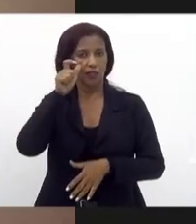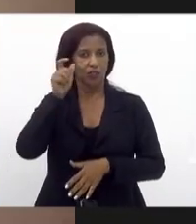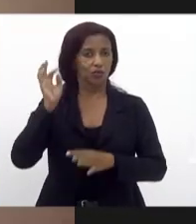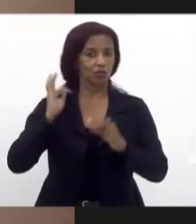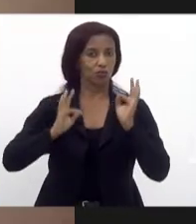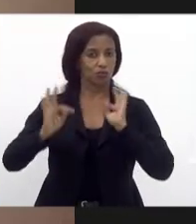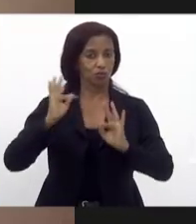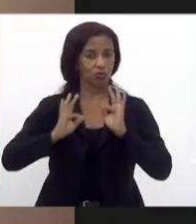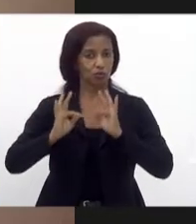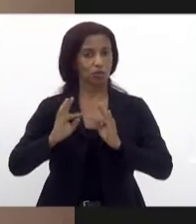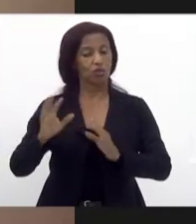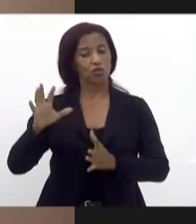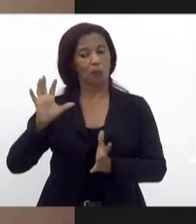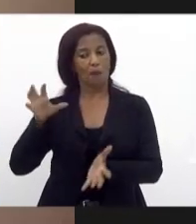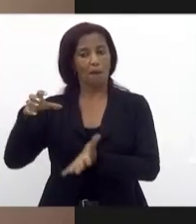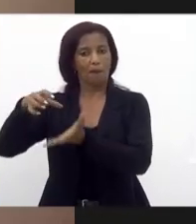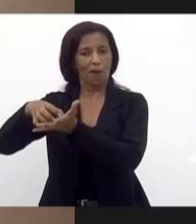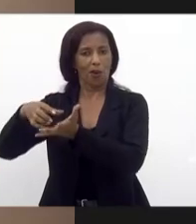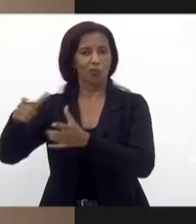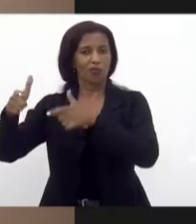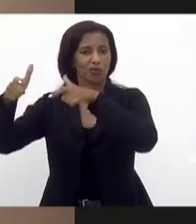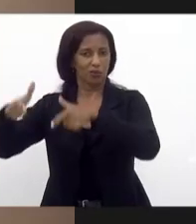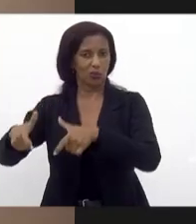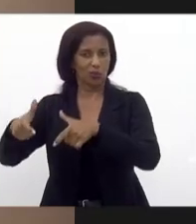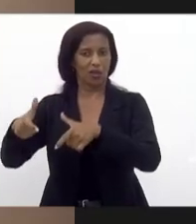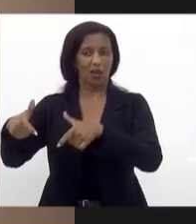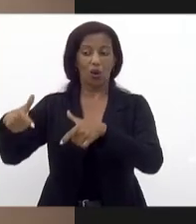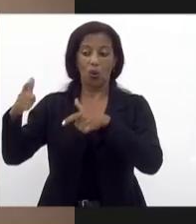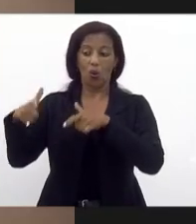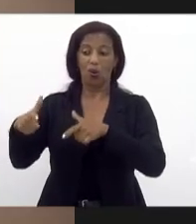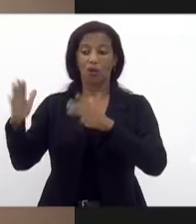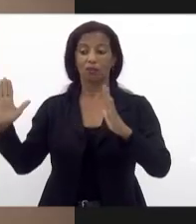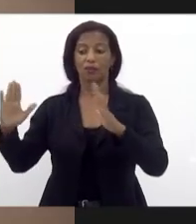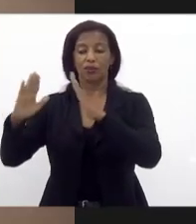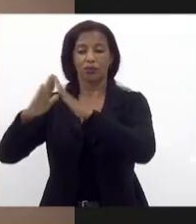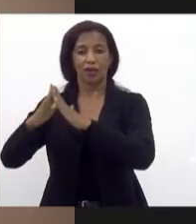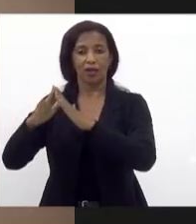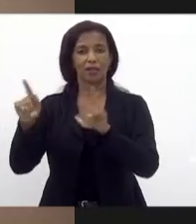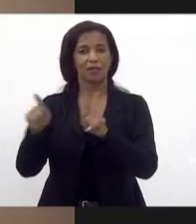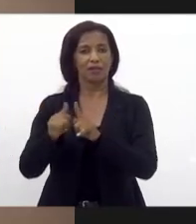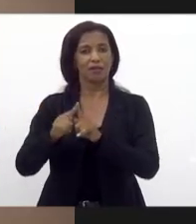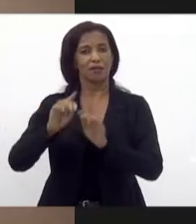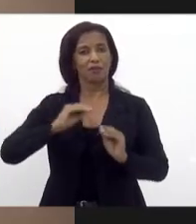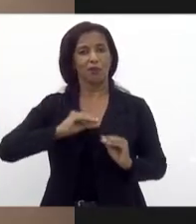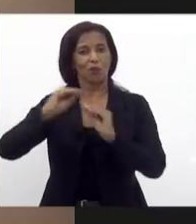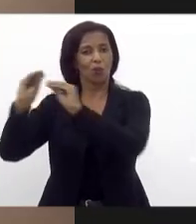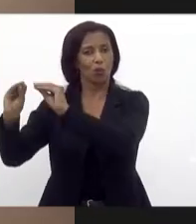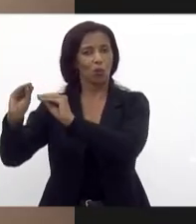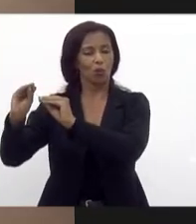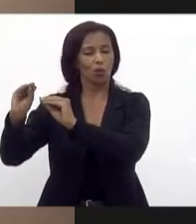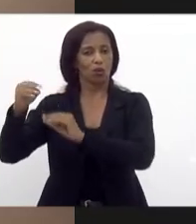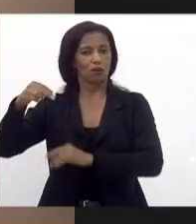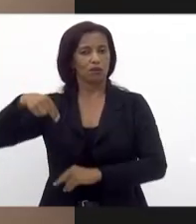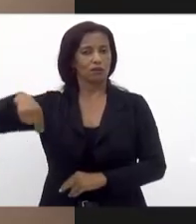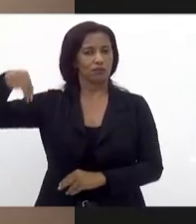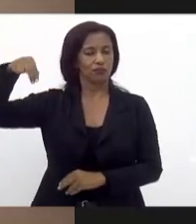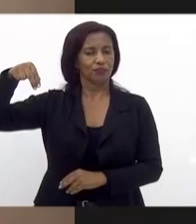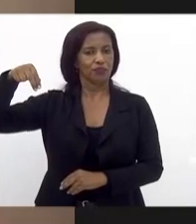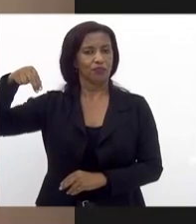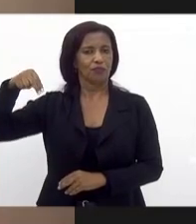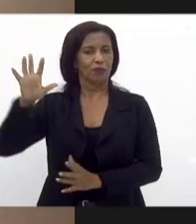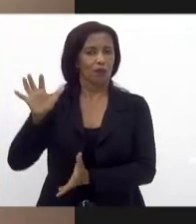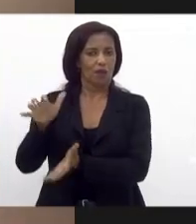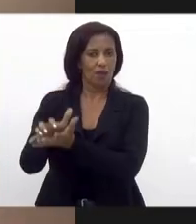Turismo para a sua região, para o seu quintal, olhando para o seu quintal, quer levar a Emirates para o Recife, o que pode prejudicar, inclusive,